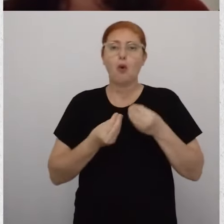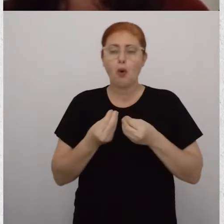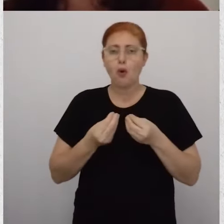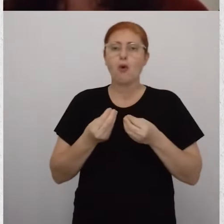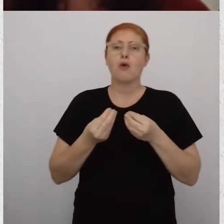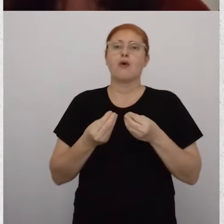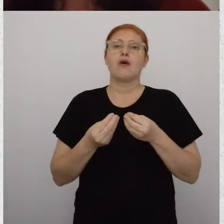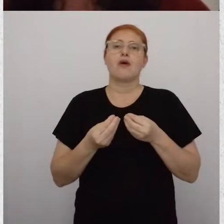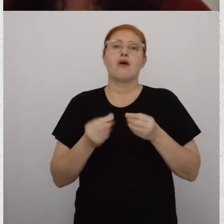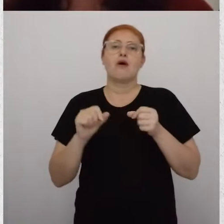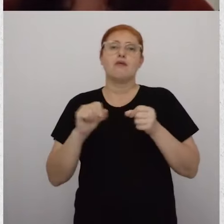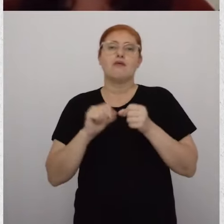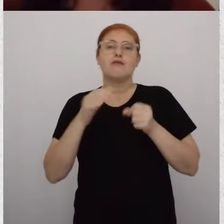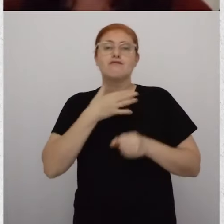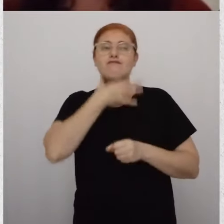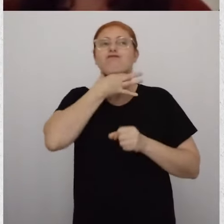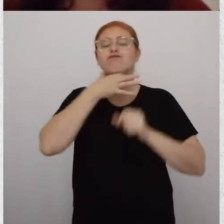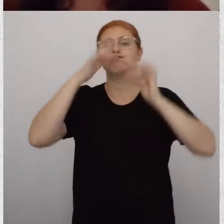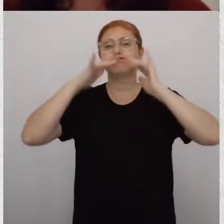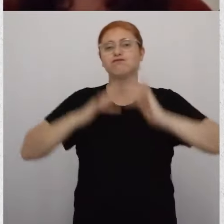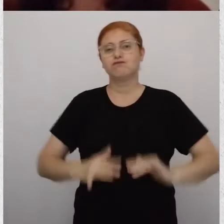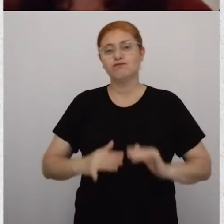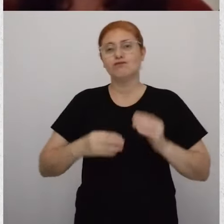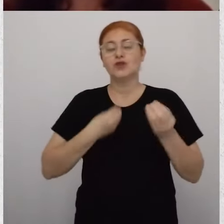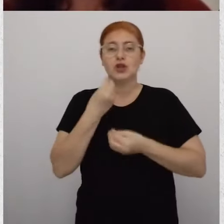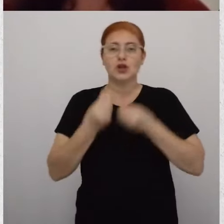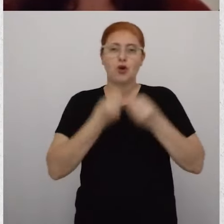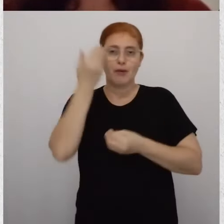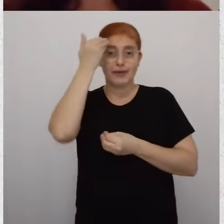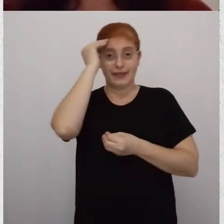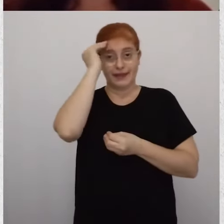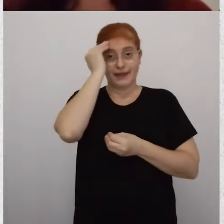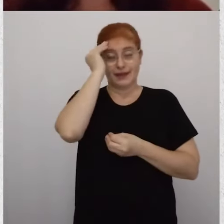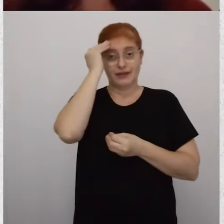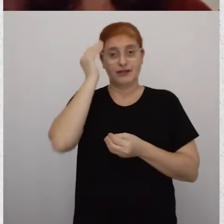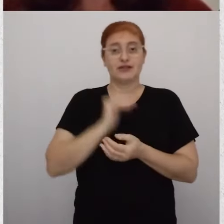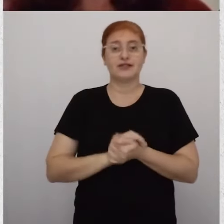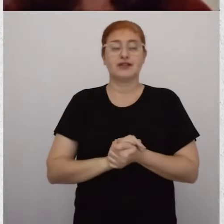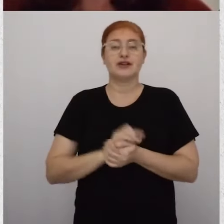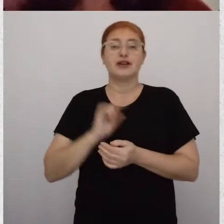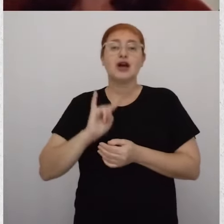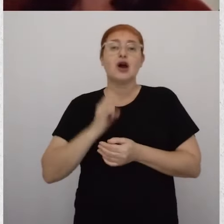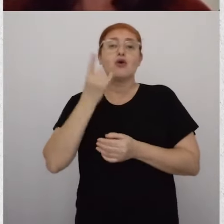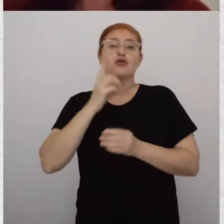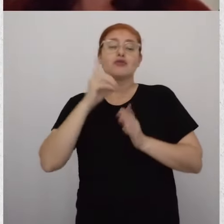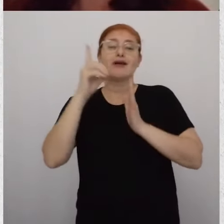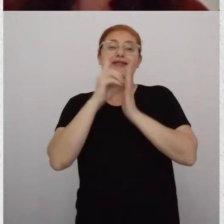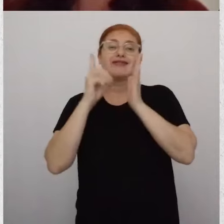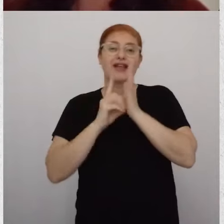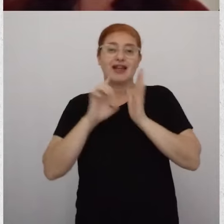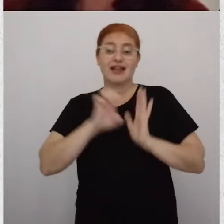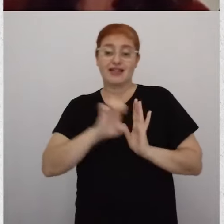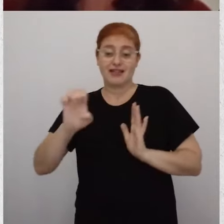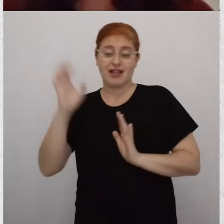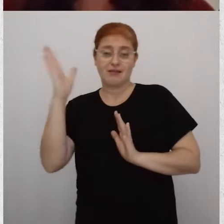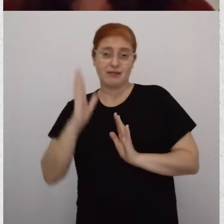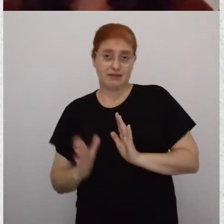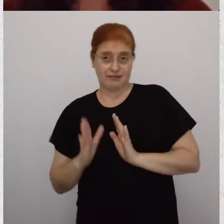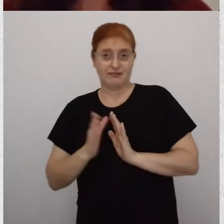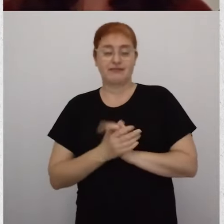entendiam a crise e como elas entendiam essas últimas décadas da esquerda brasileira,